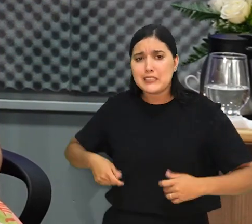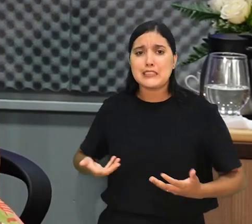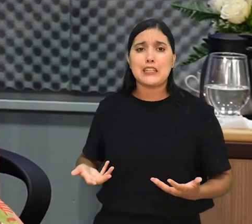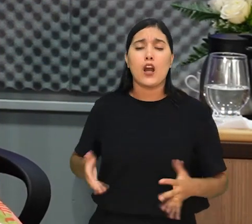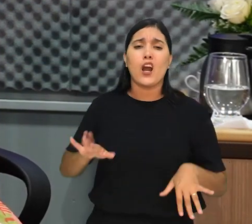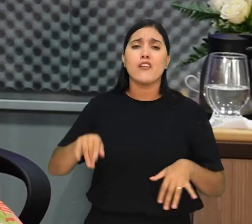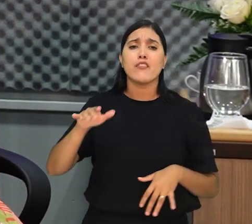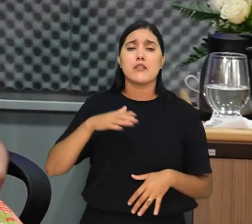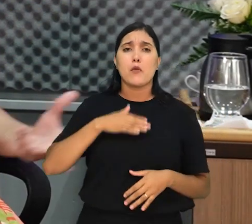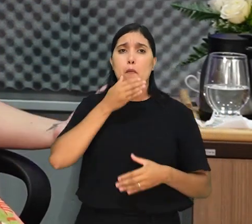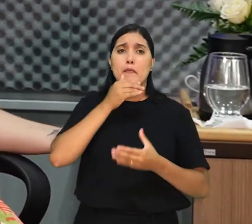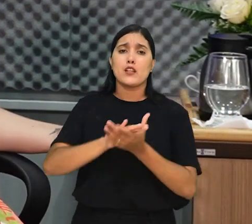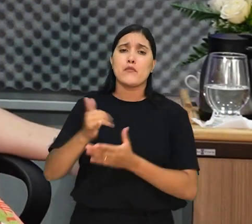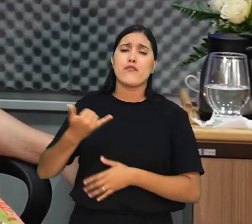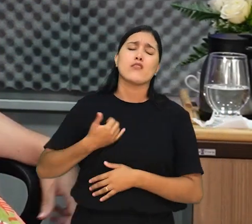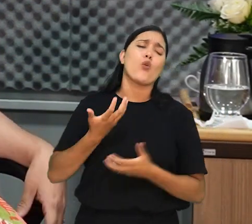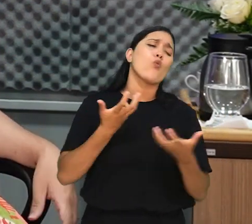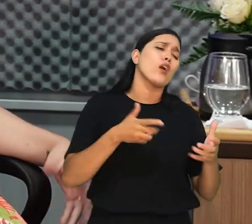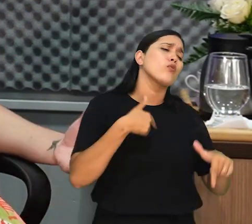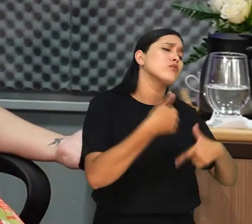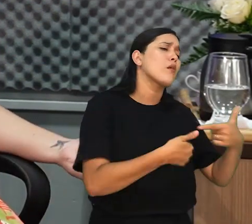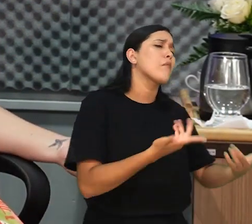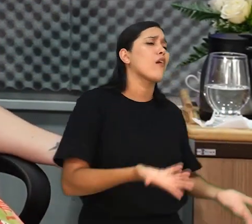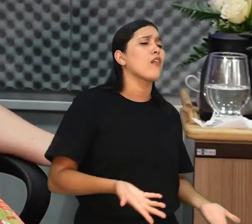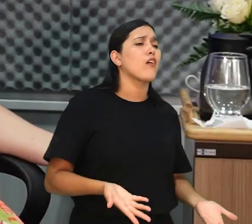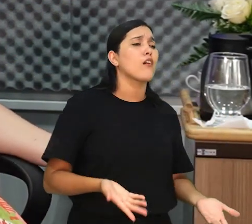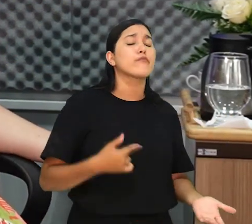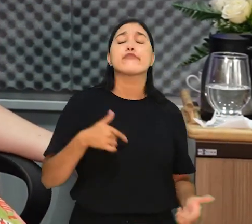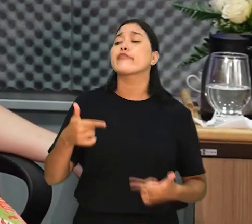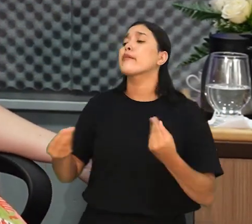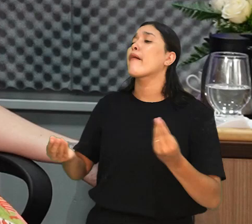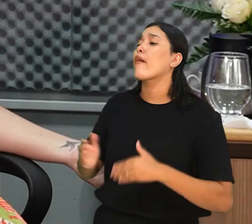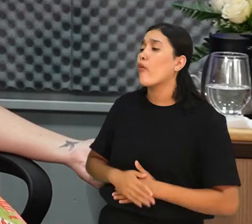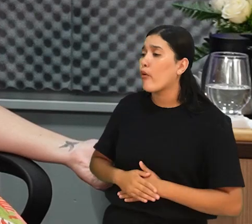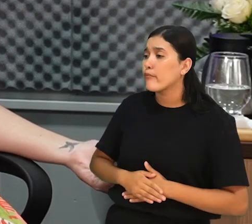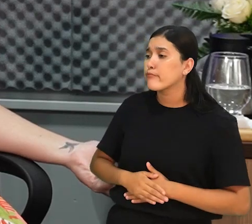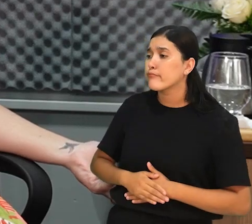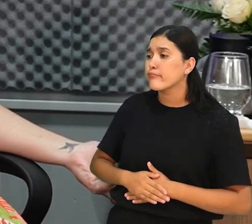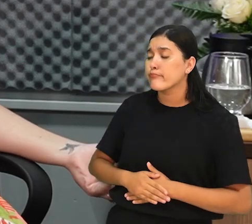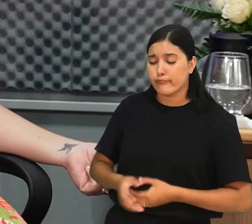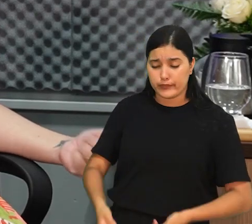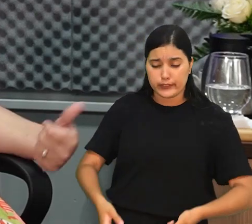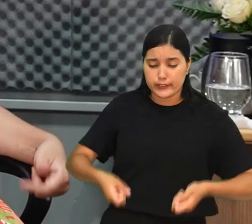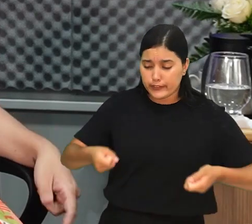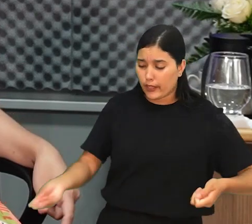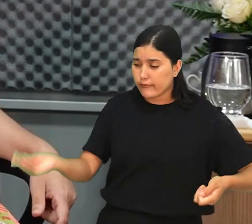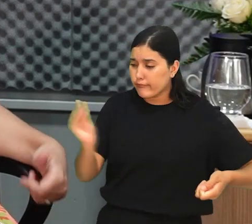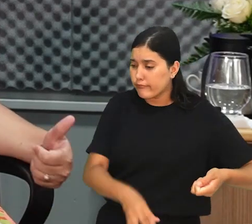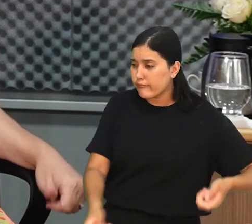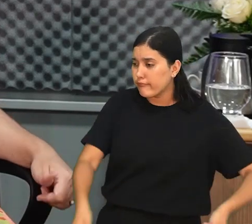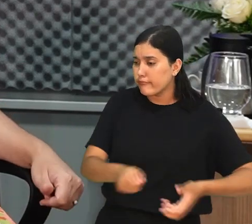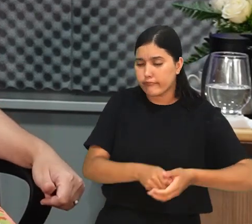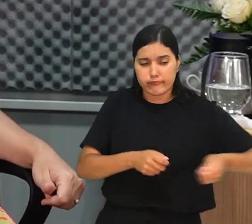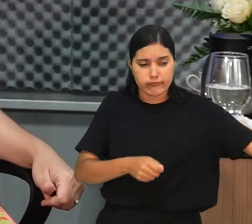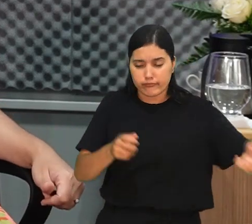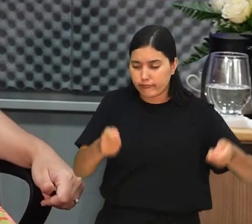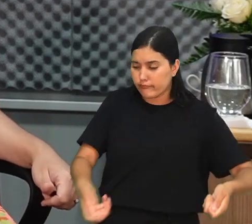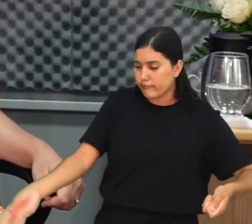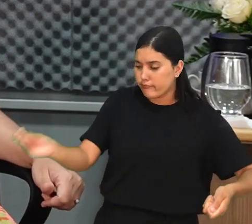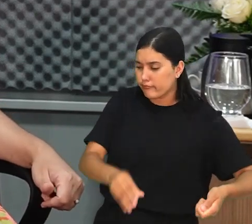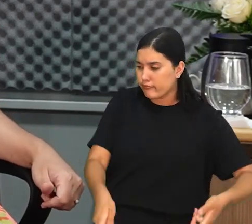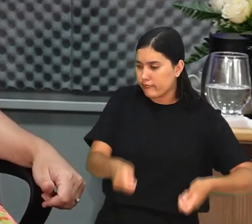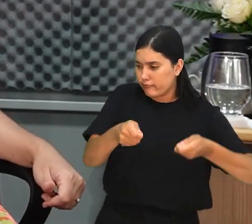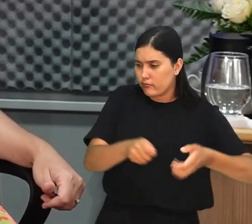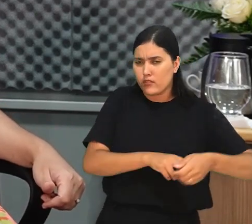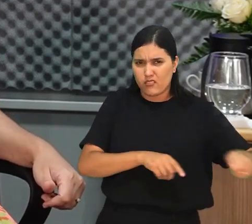Às vezes chega assim, ele fala que ele quer trabalhar. Mas vai trabalhar em quê? Vai ser um embalador? Como até comentei com